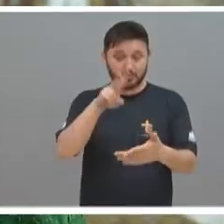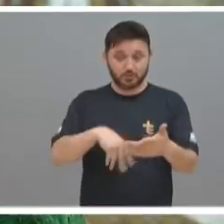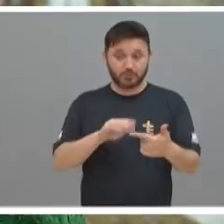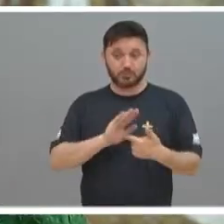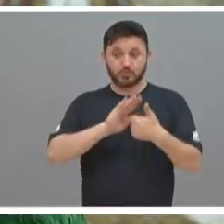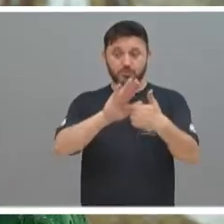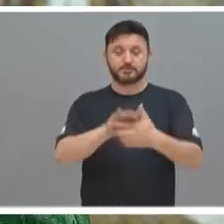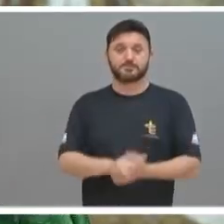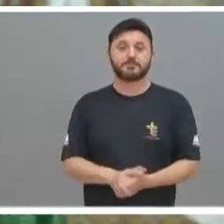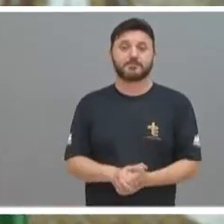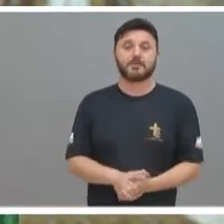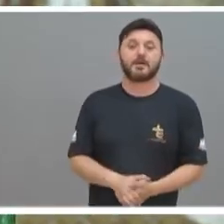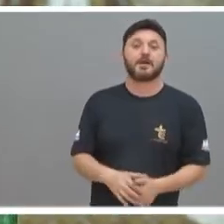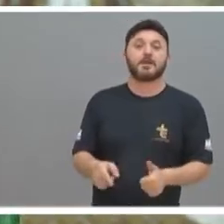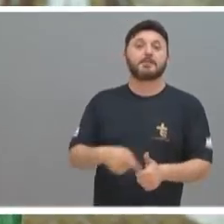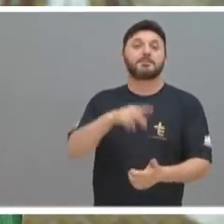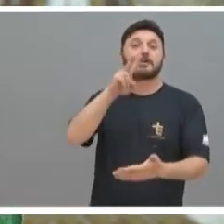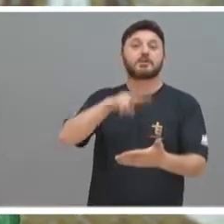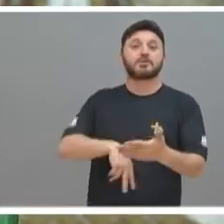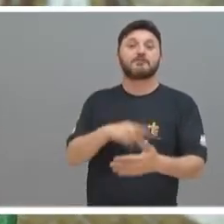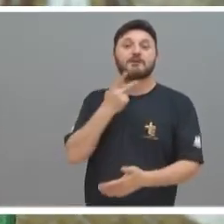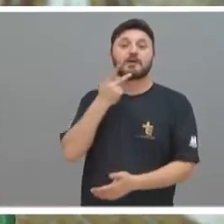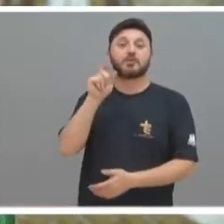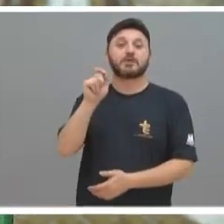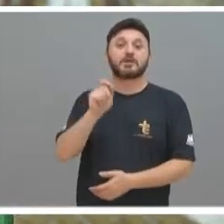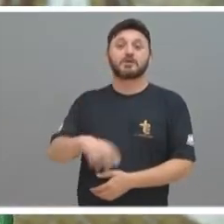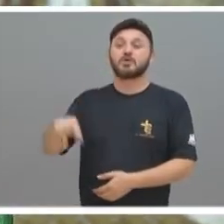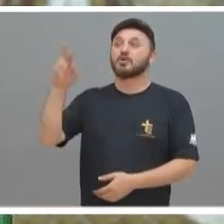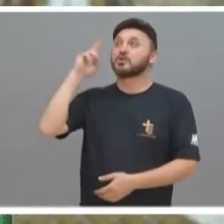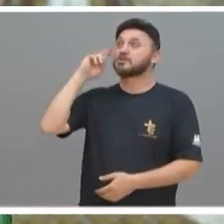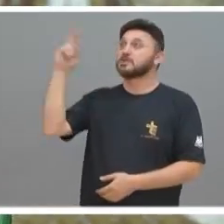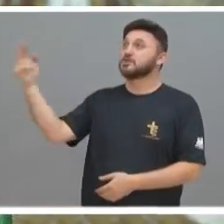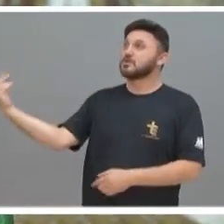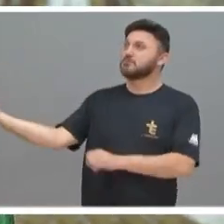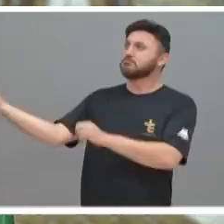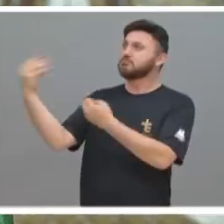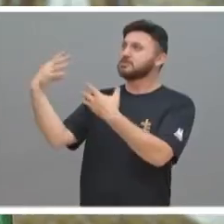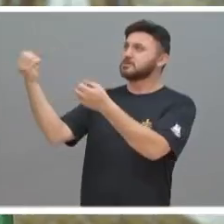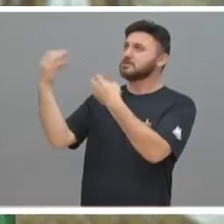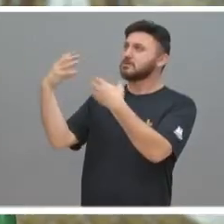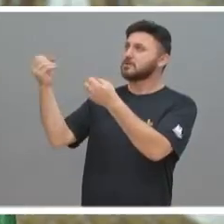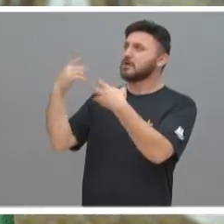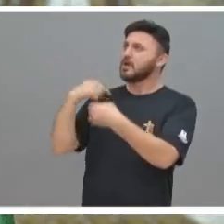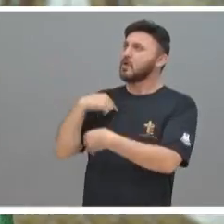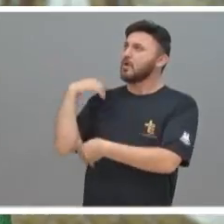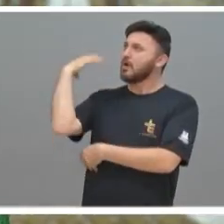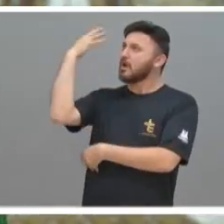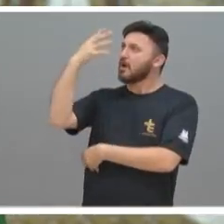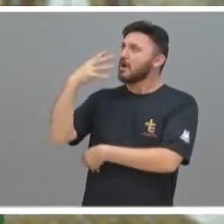o Senhor abriu-me os ouvidos, não lhe resisti nem voltei atrás.